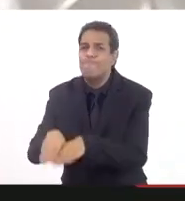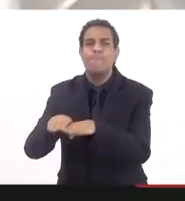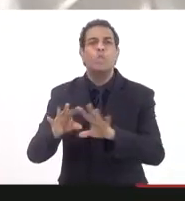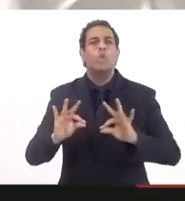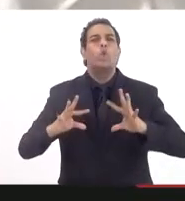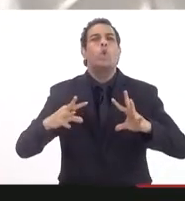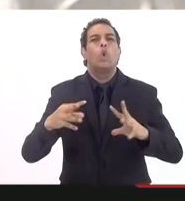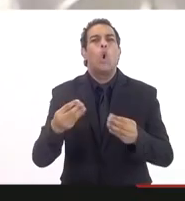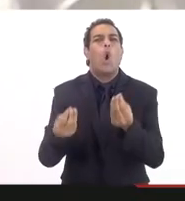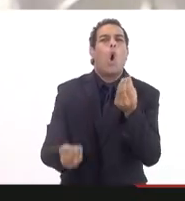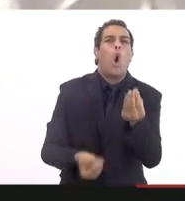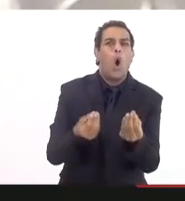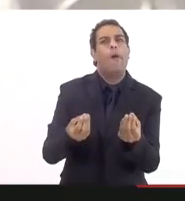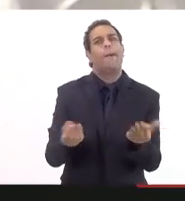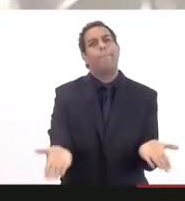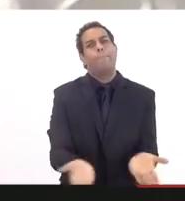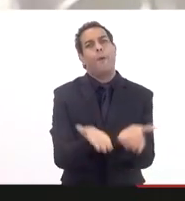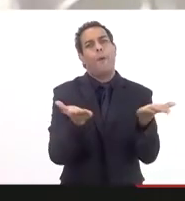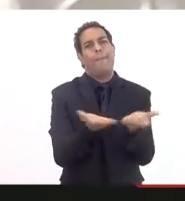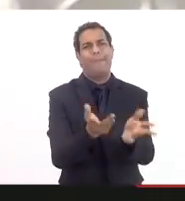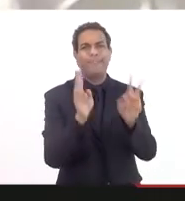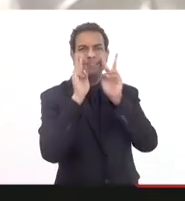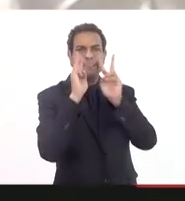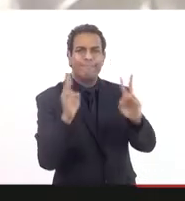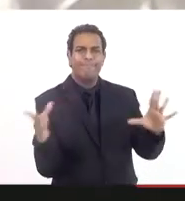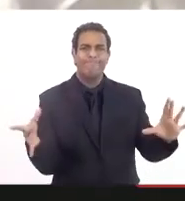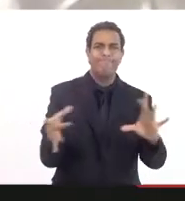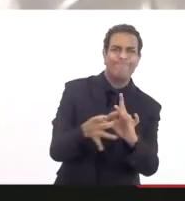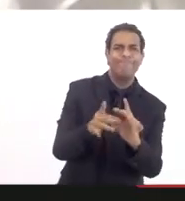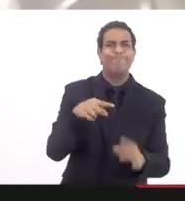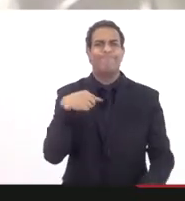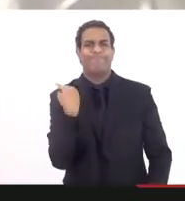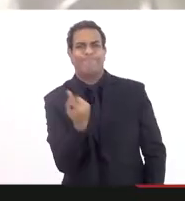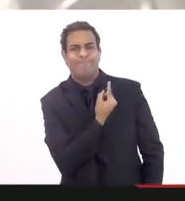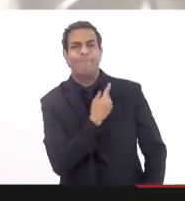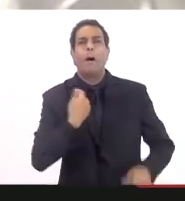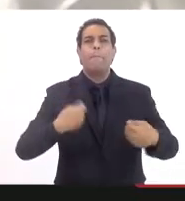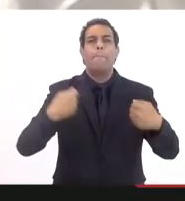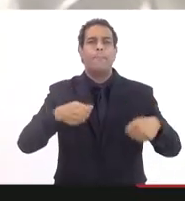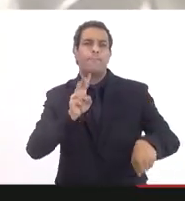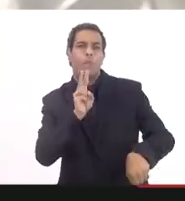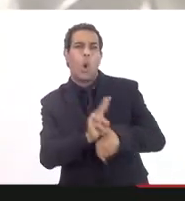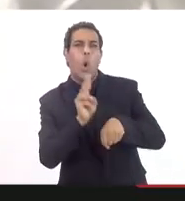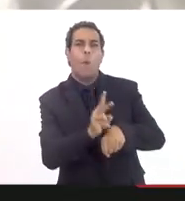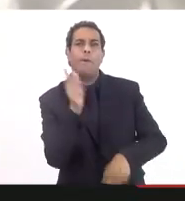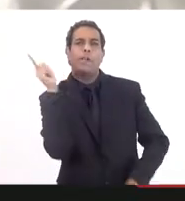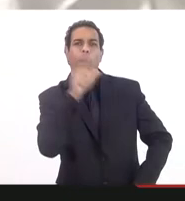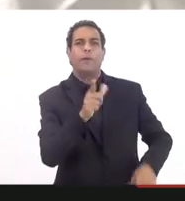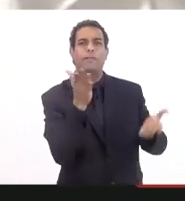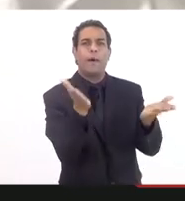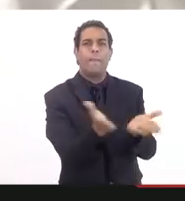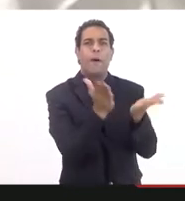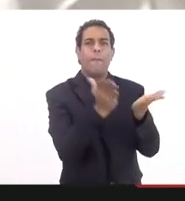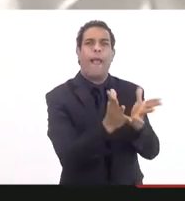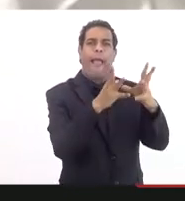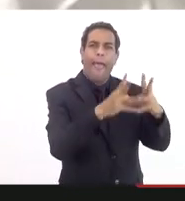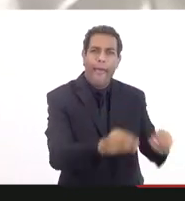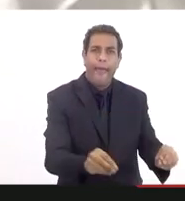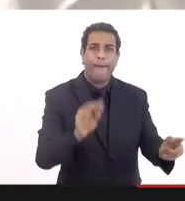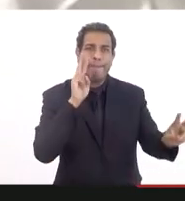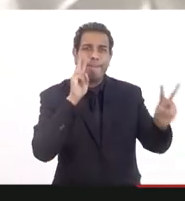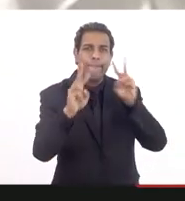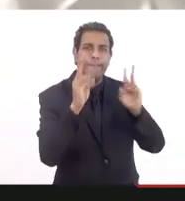diretamente ligada à pobreza, portanto, há necessidade de uma proteção social. Temos dificuldade na identificação